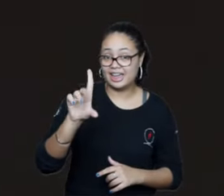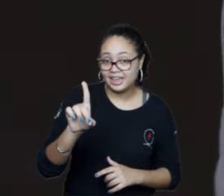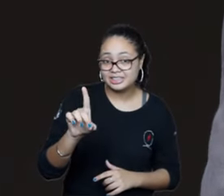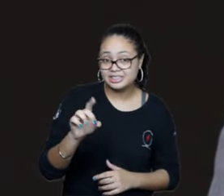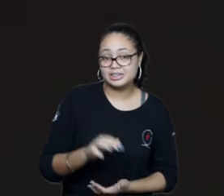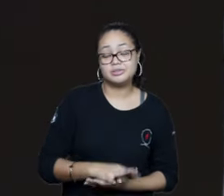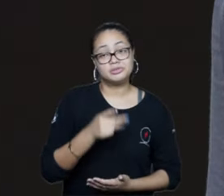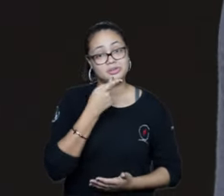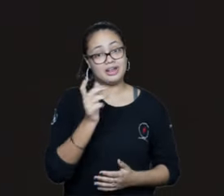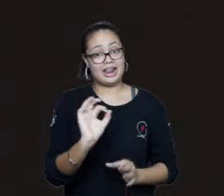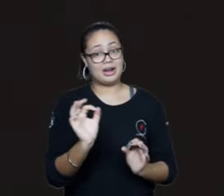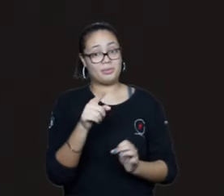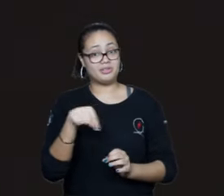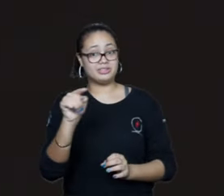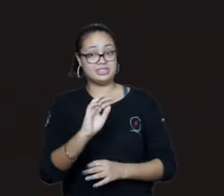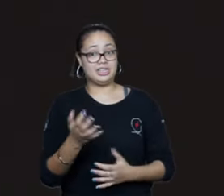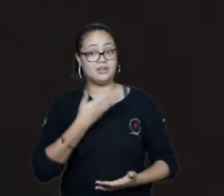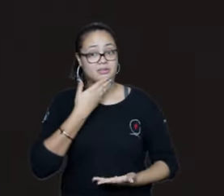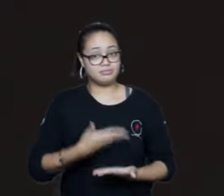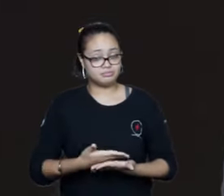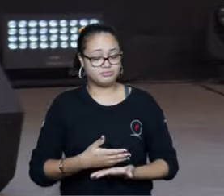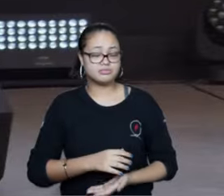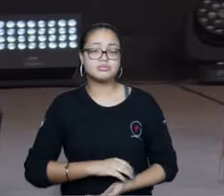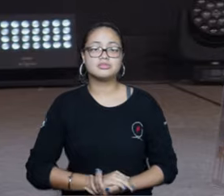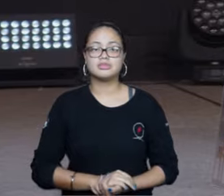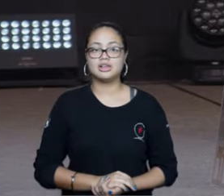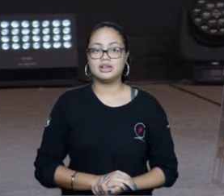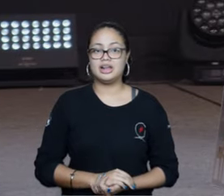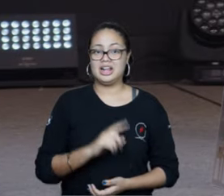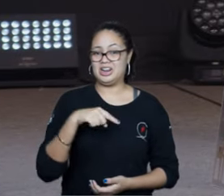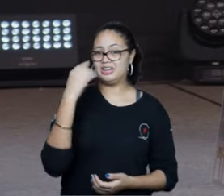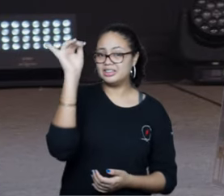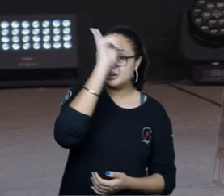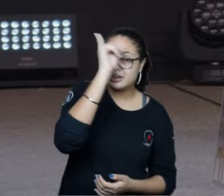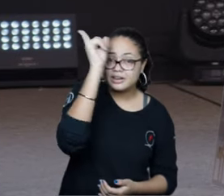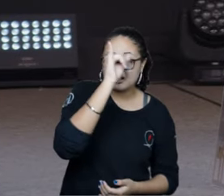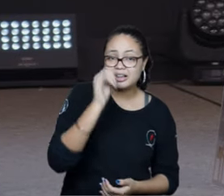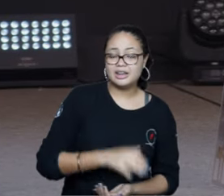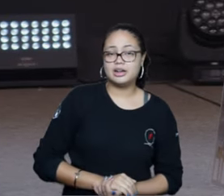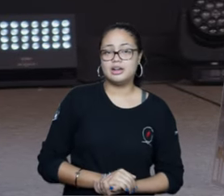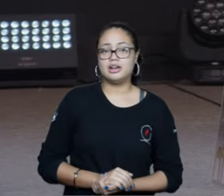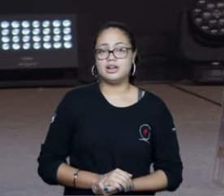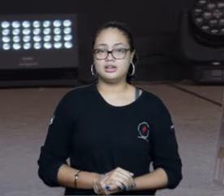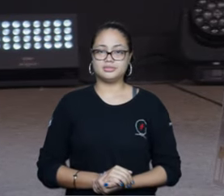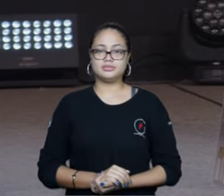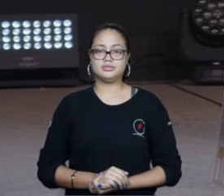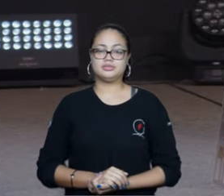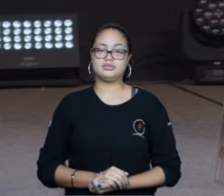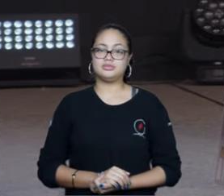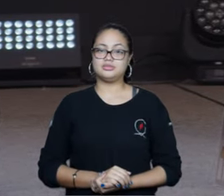escandalizado porque porque a gente é besta aqui não tem luxo